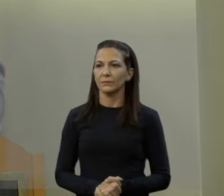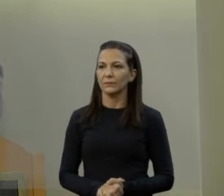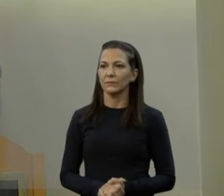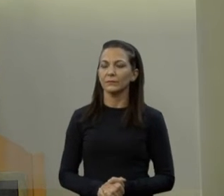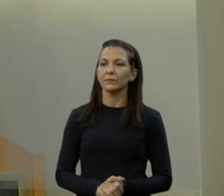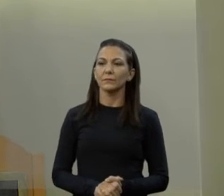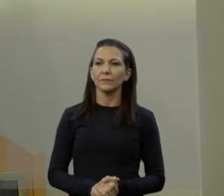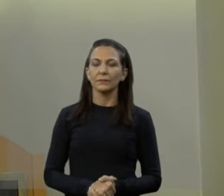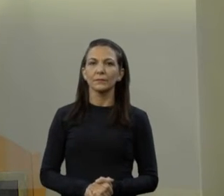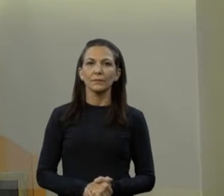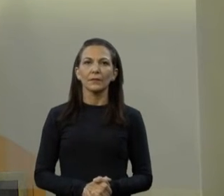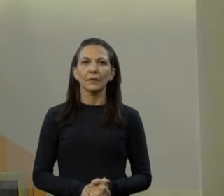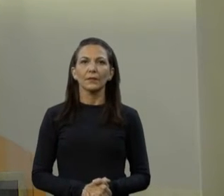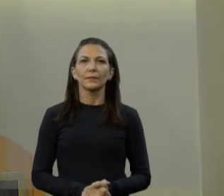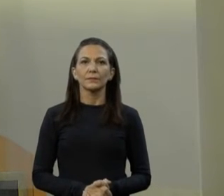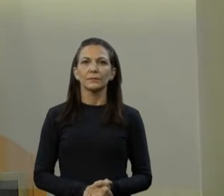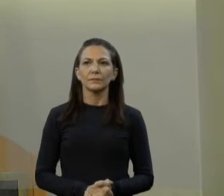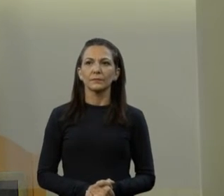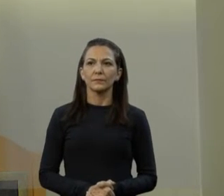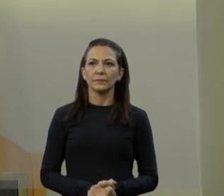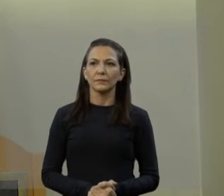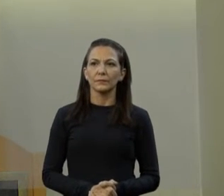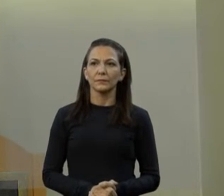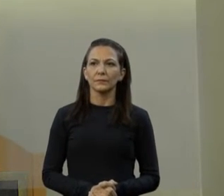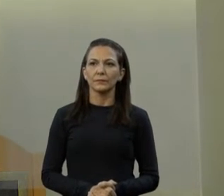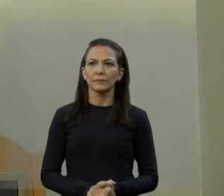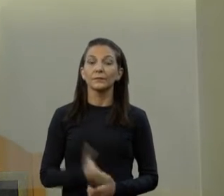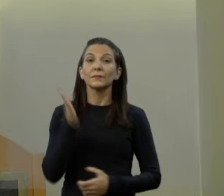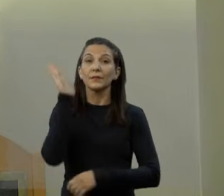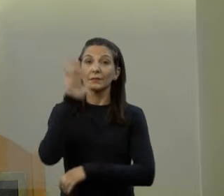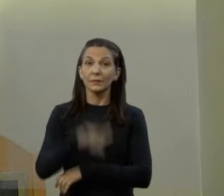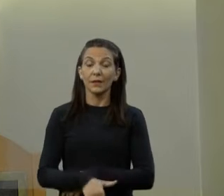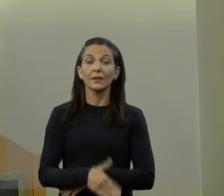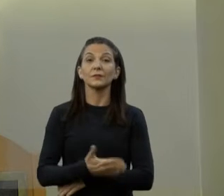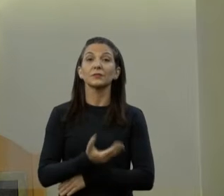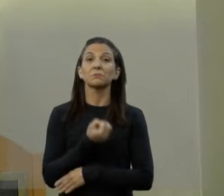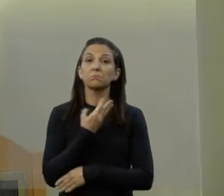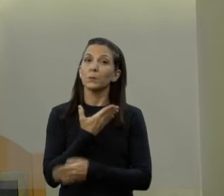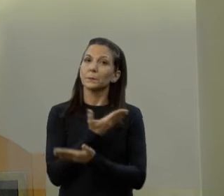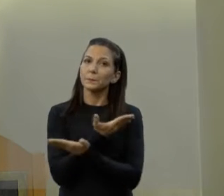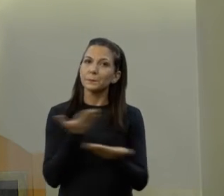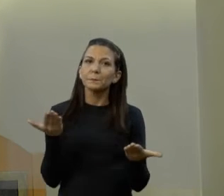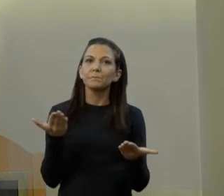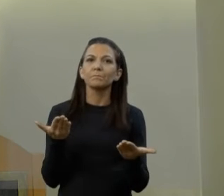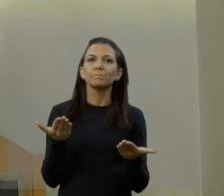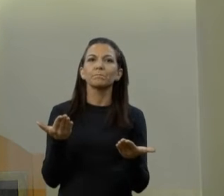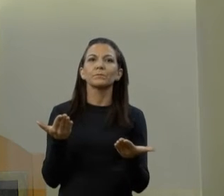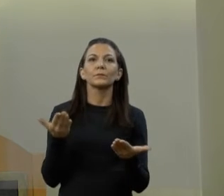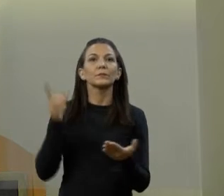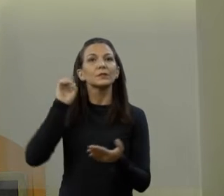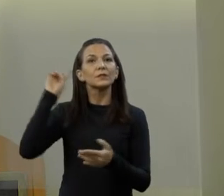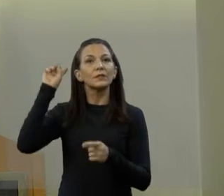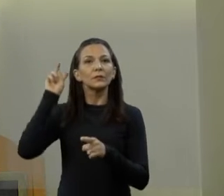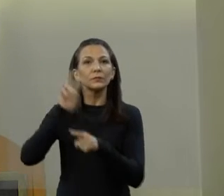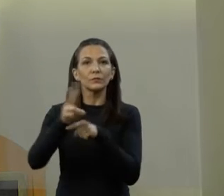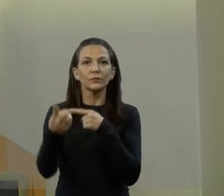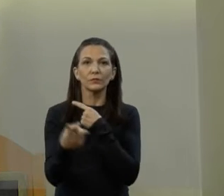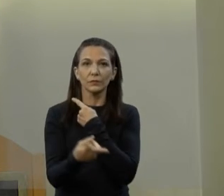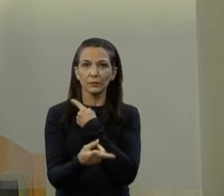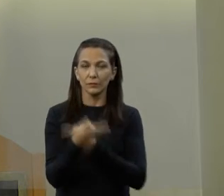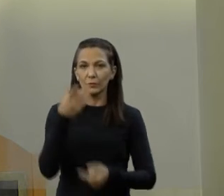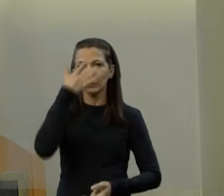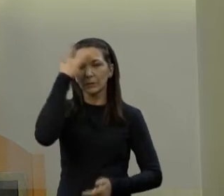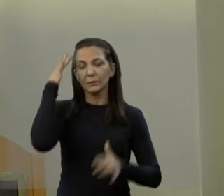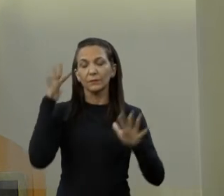quem é Deus é uma ótima tarde o som da proteção de Deus a